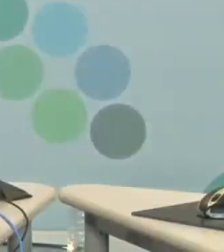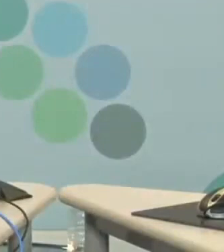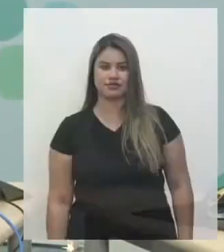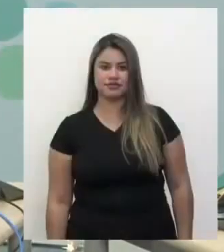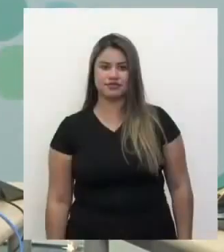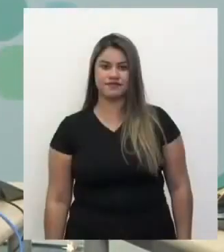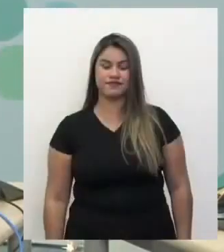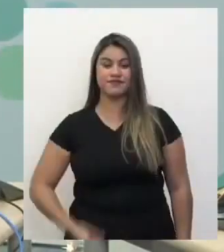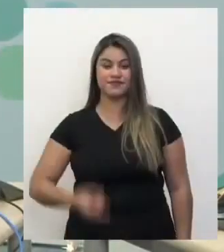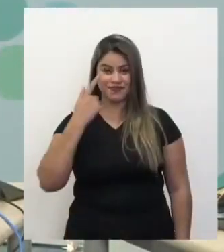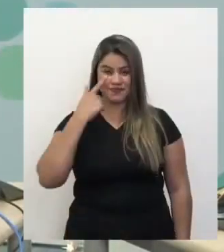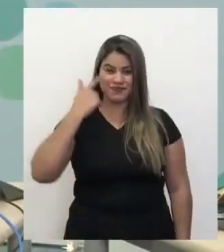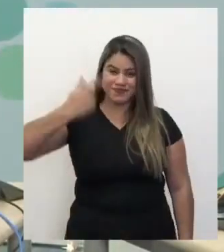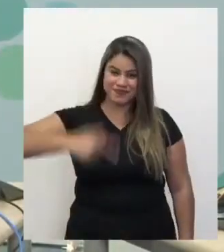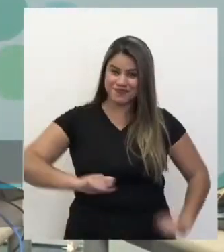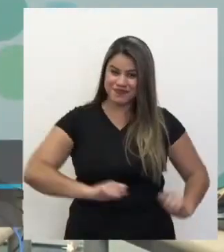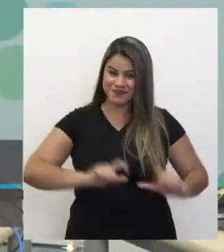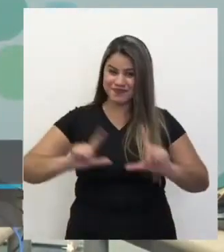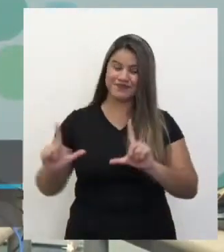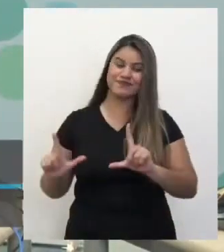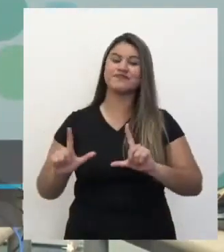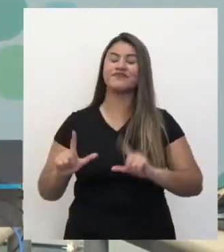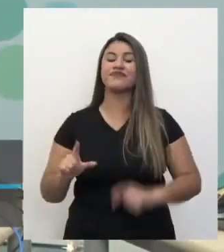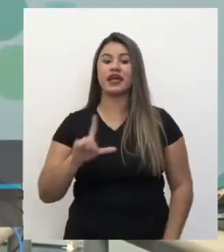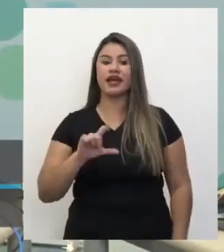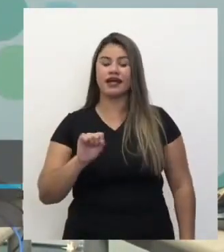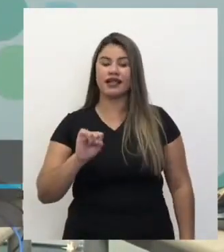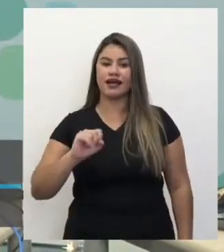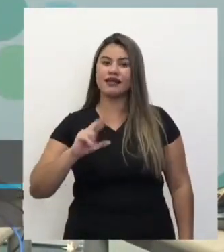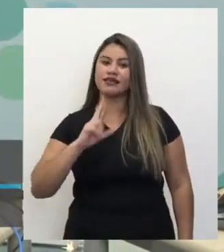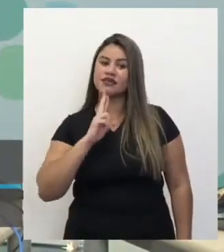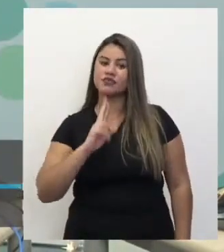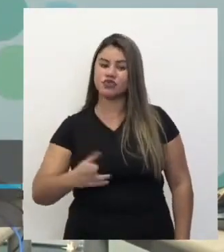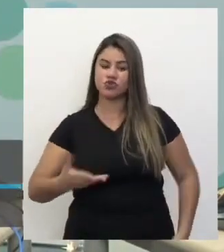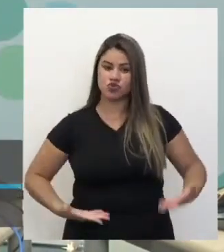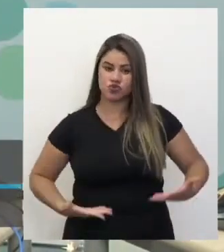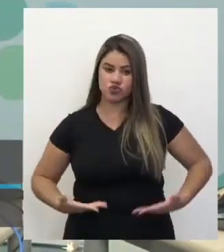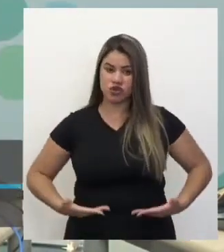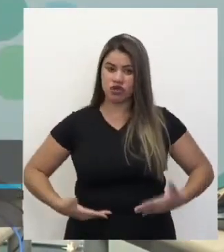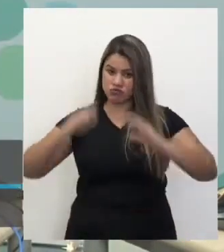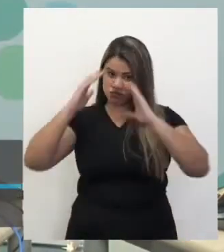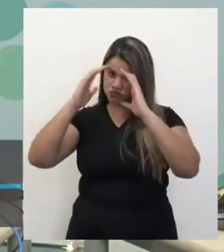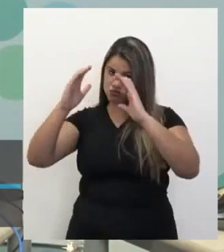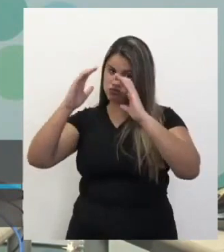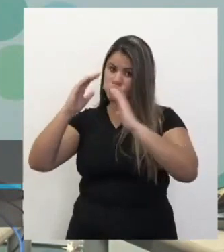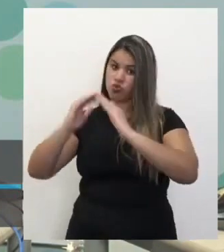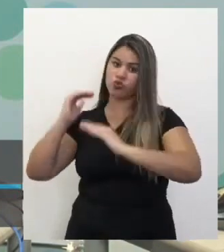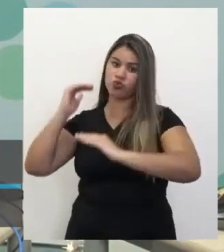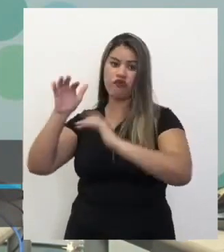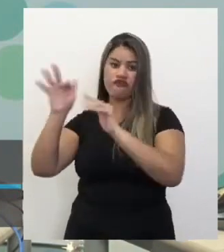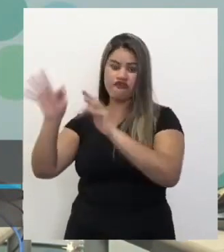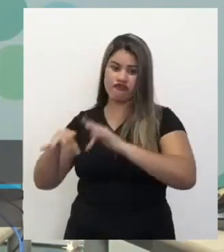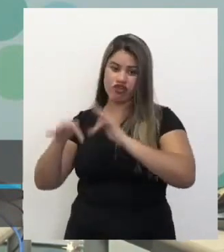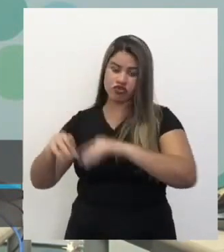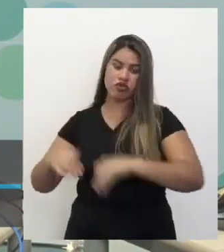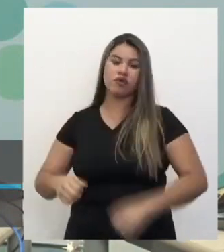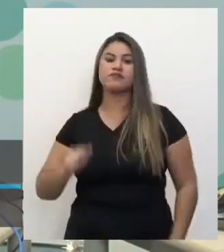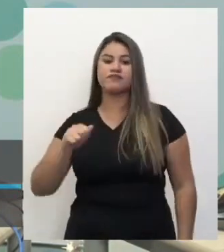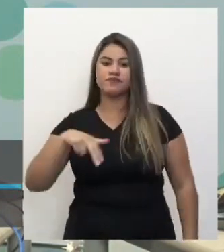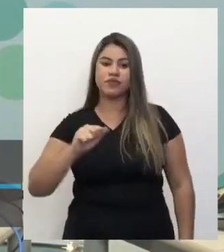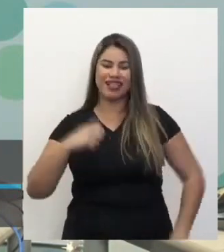Olha aqui nós de novo. A Laís respondeu, o servo deveria servir ao senhor feudal. A Ana Beatriz,